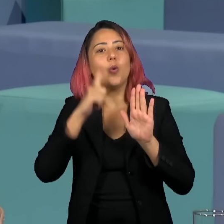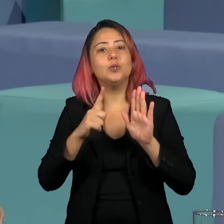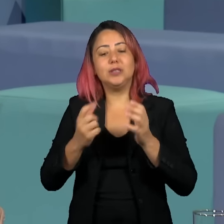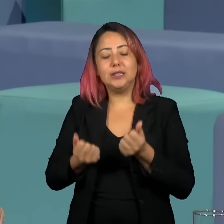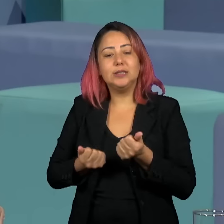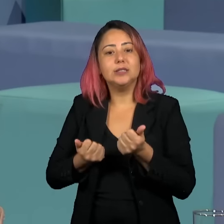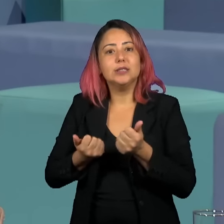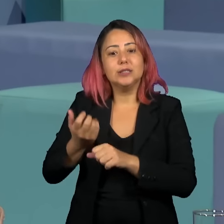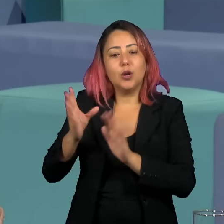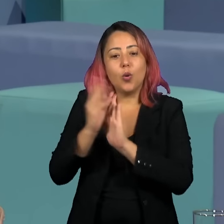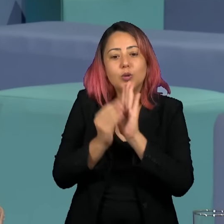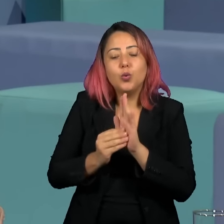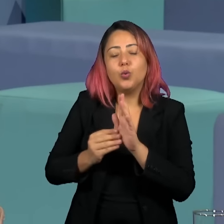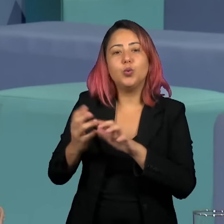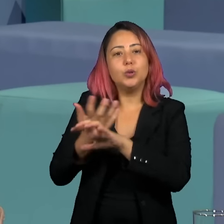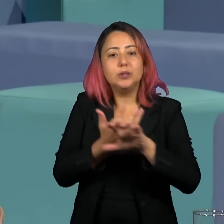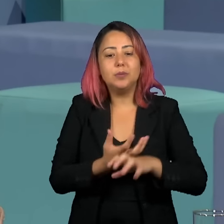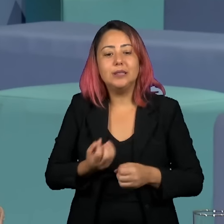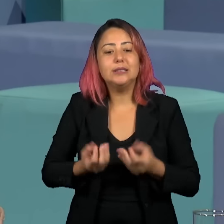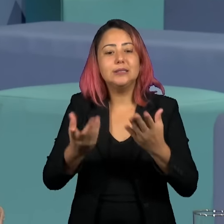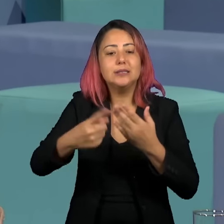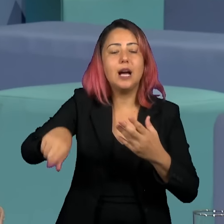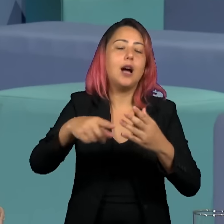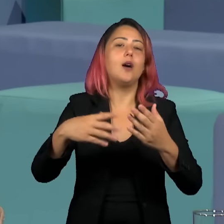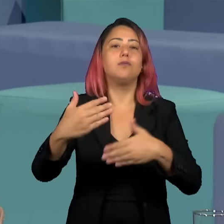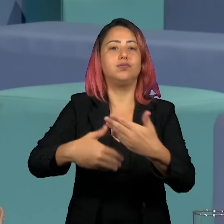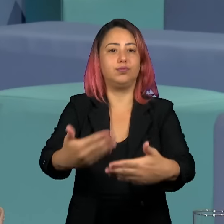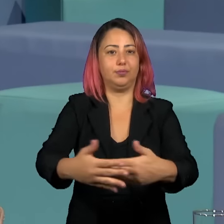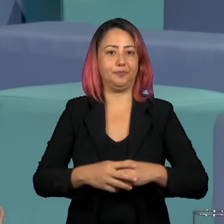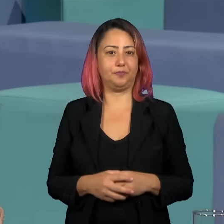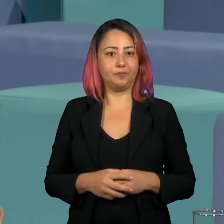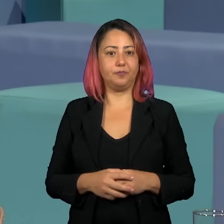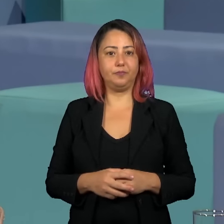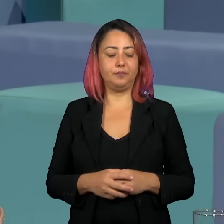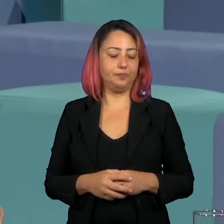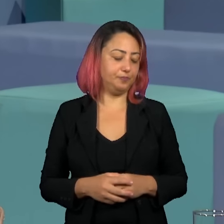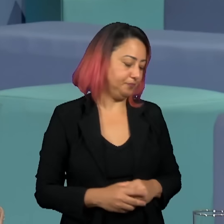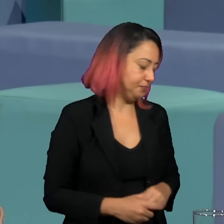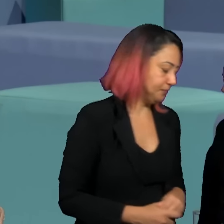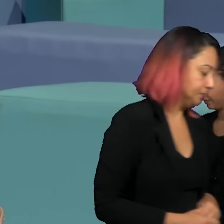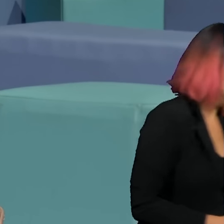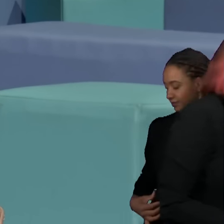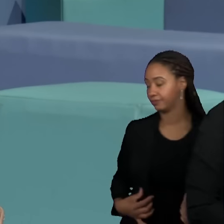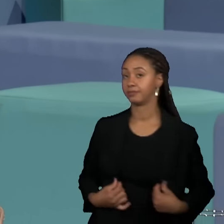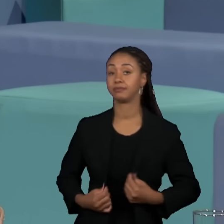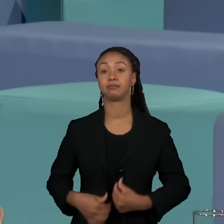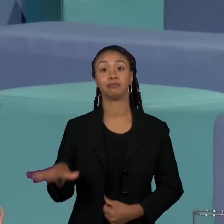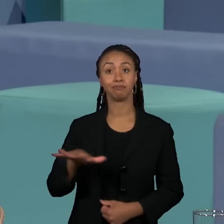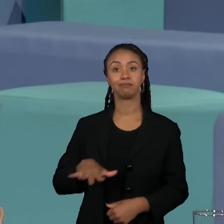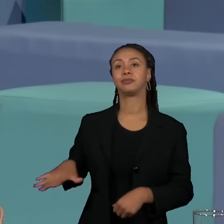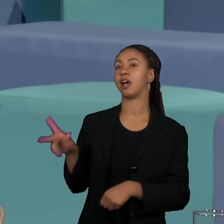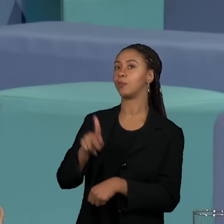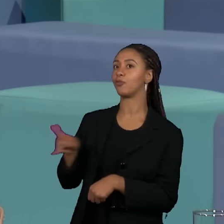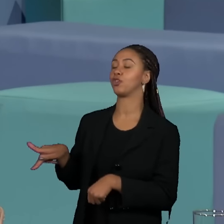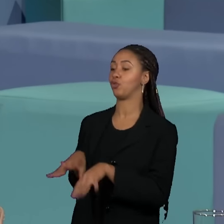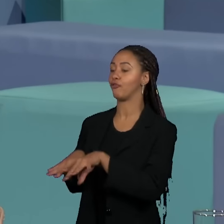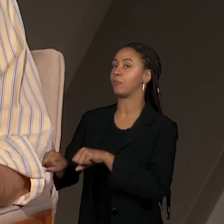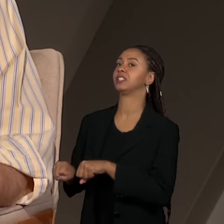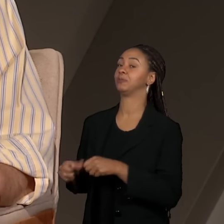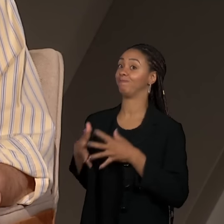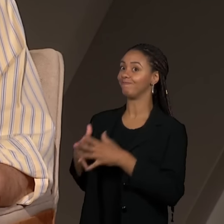trabalhar lá com os professores dela é a formação Inicial ainda é bem problemático E aí você tá